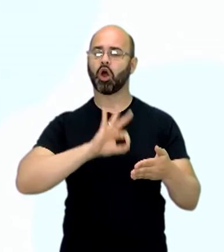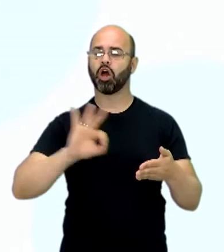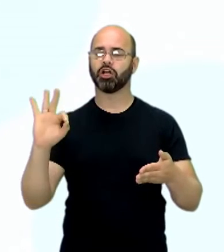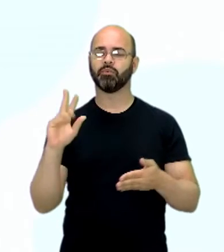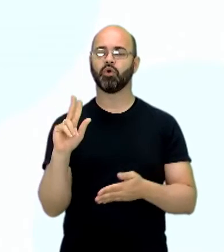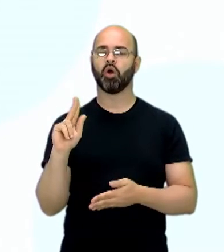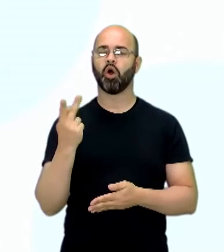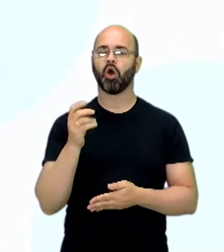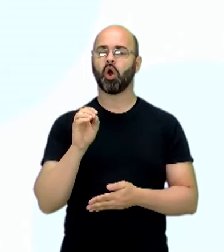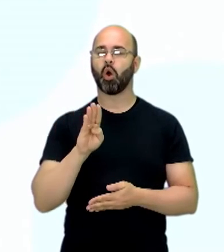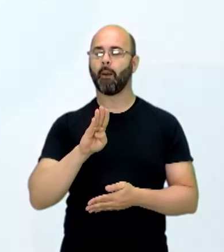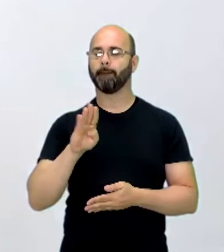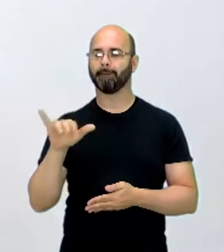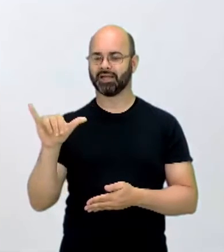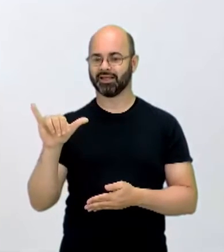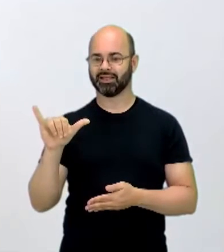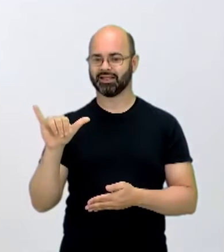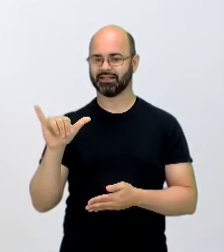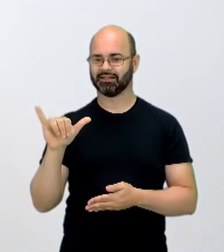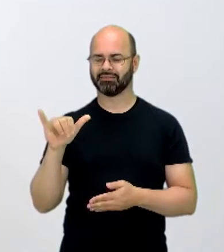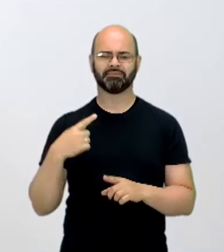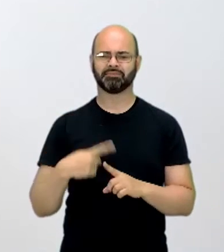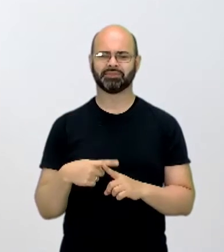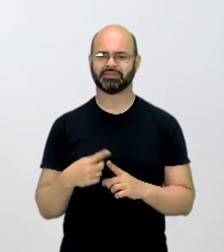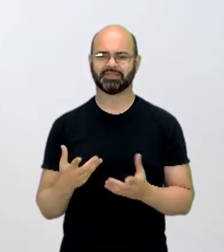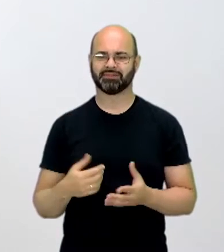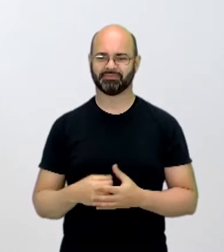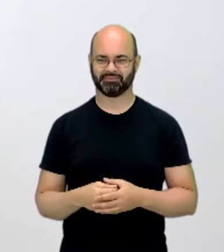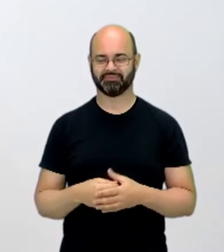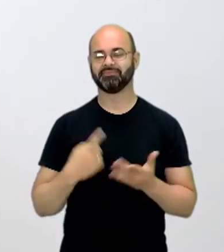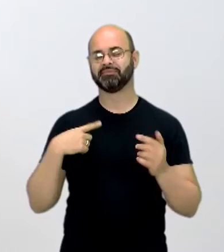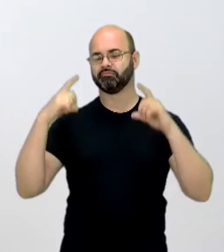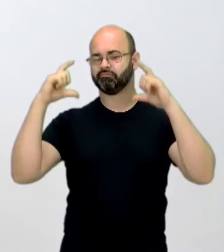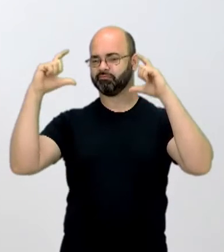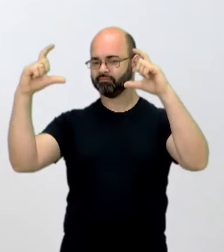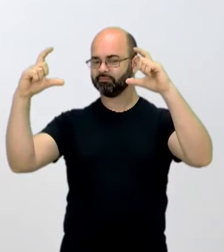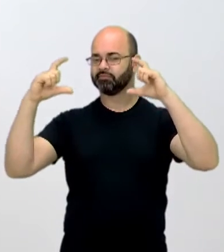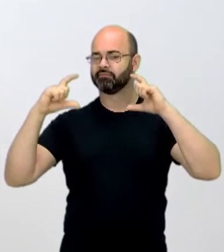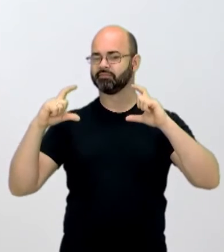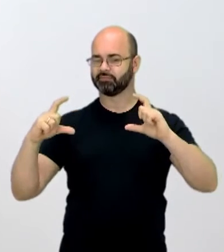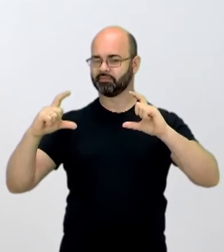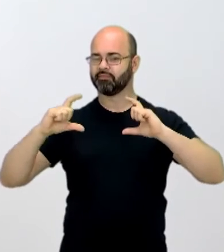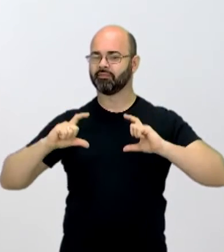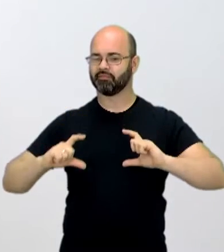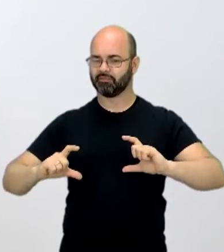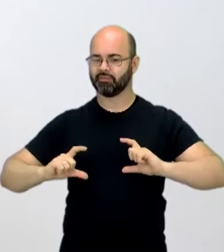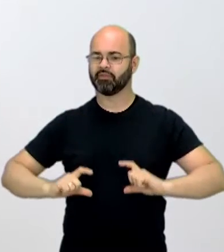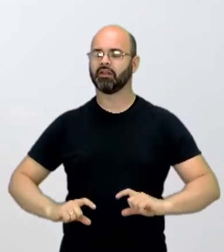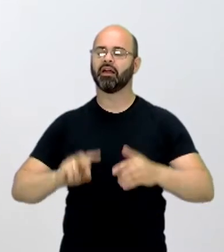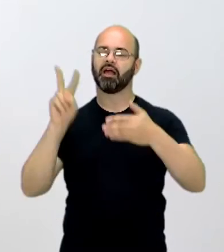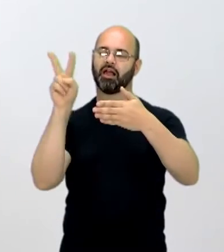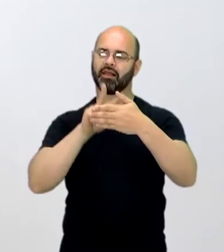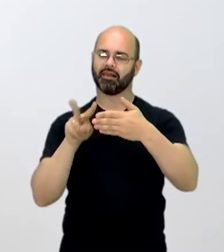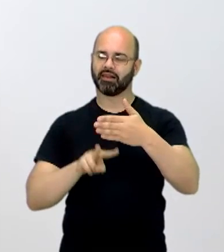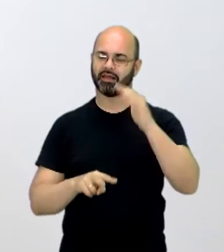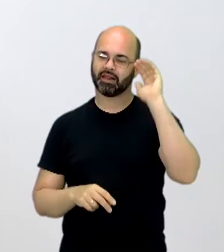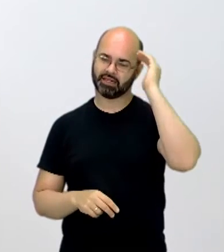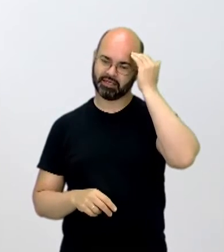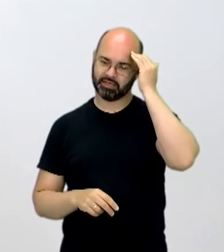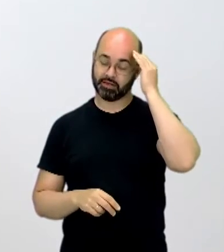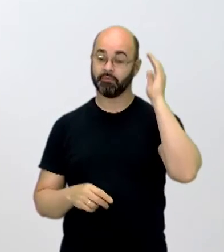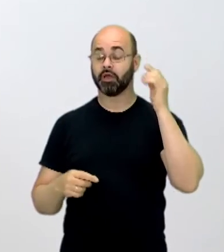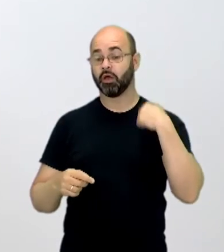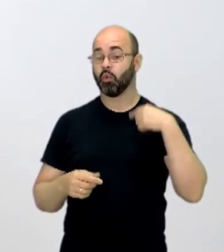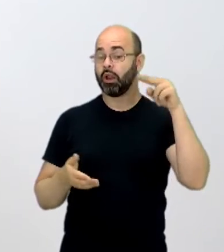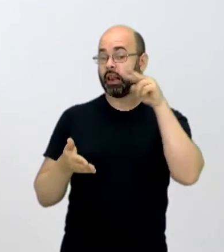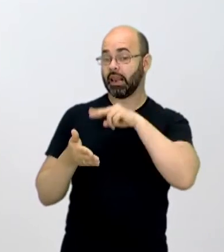para se ter. Então a gente vai ler um pouquinho esse texto agora, em parágrafos diferentes, reduzidos, para poder entender. Enquanto eu leio e